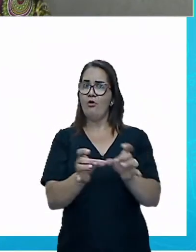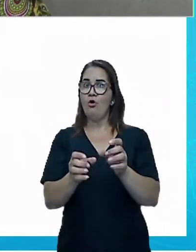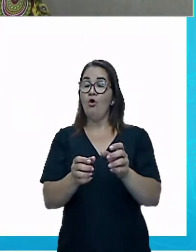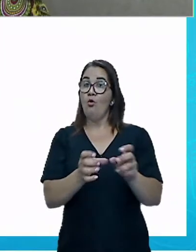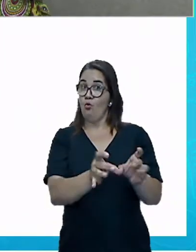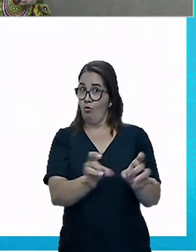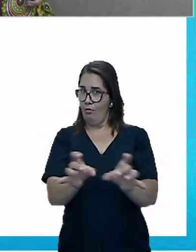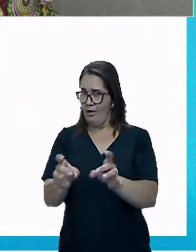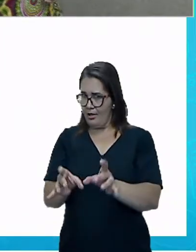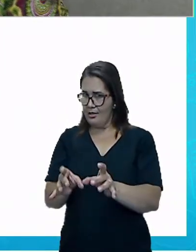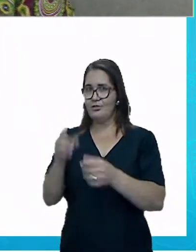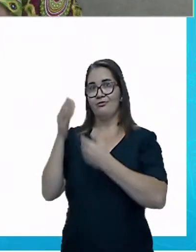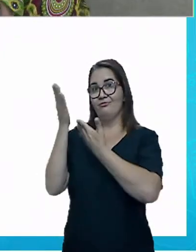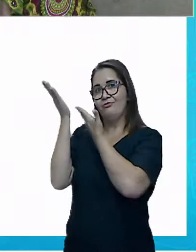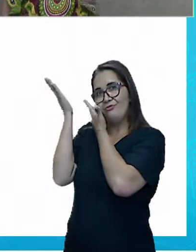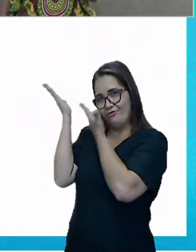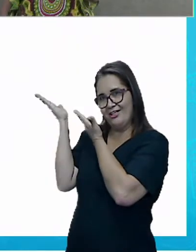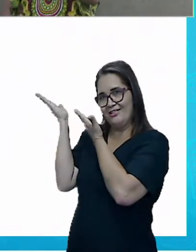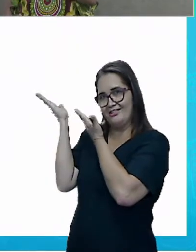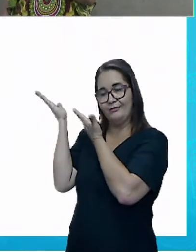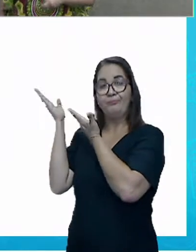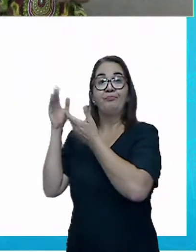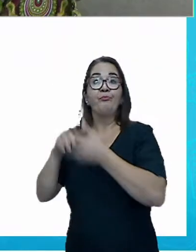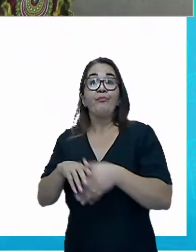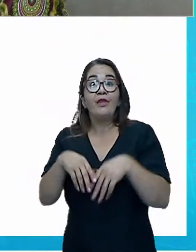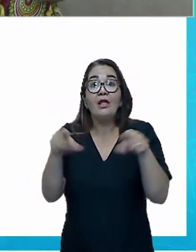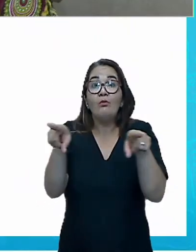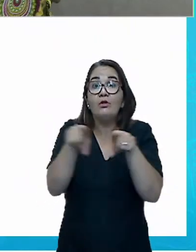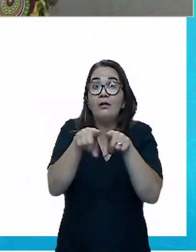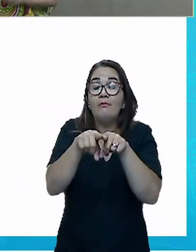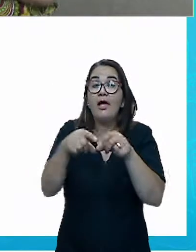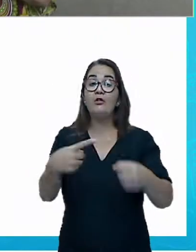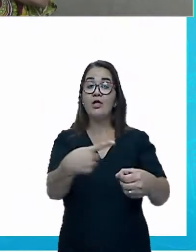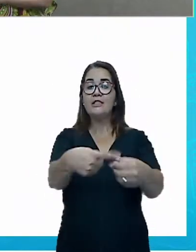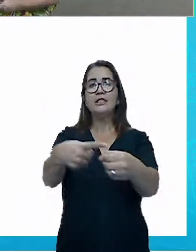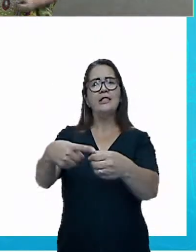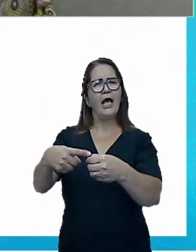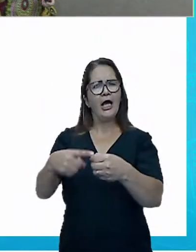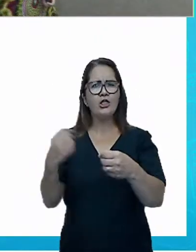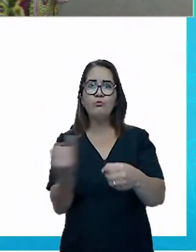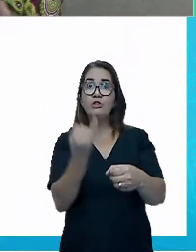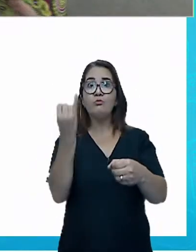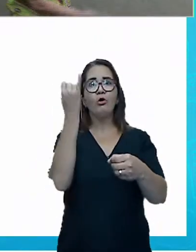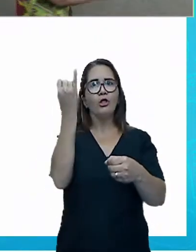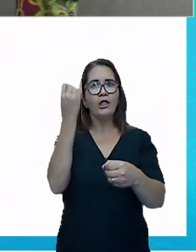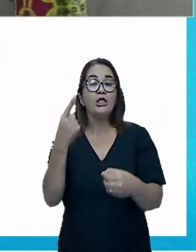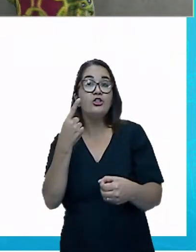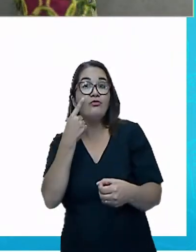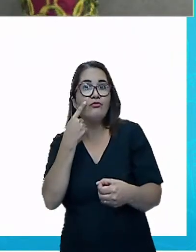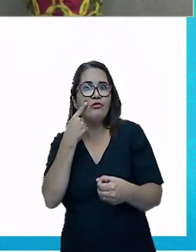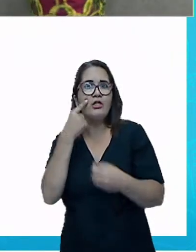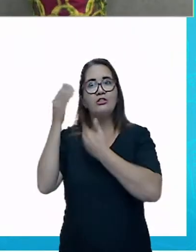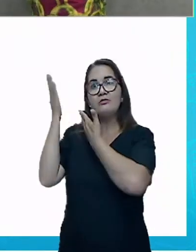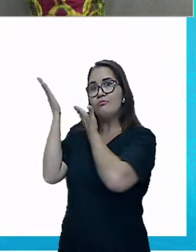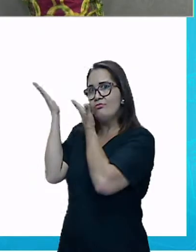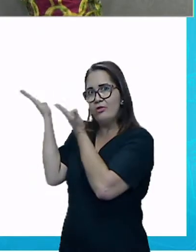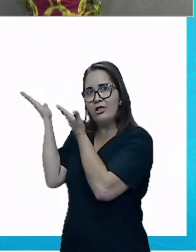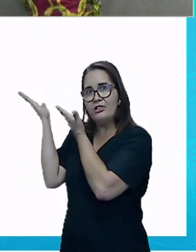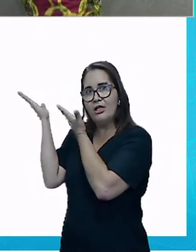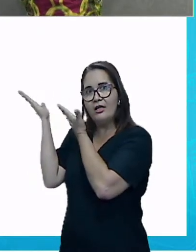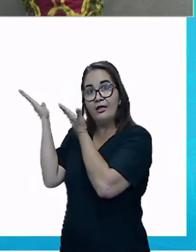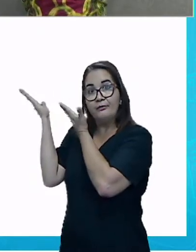havia comentado. Entre as principais cidades iorubás estava